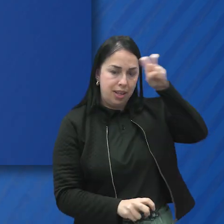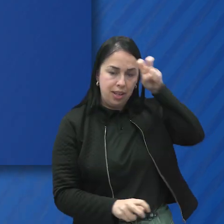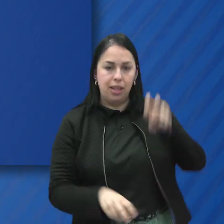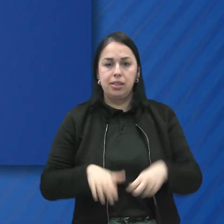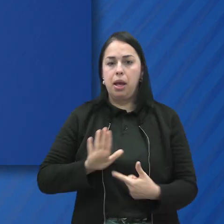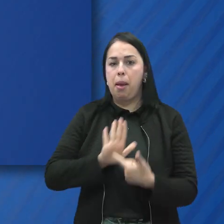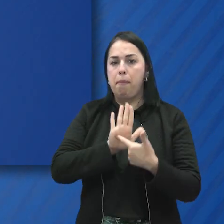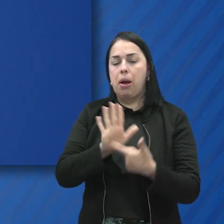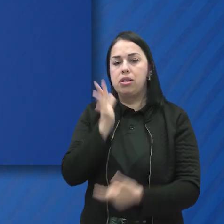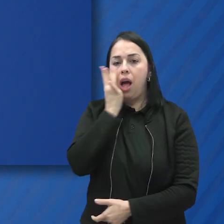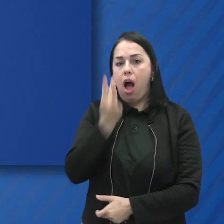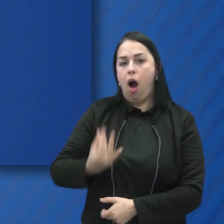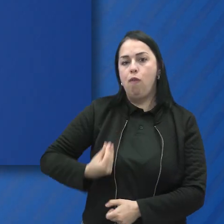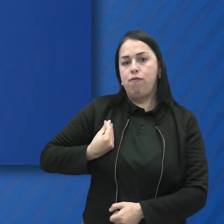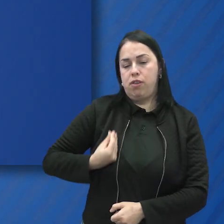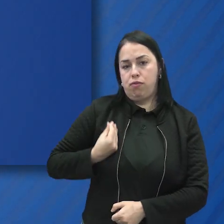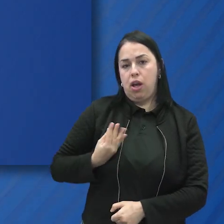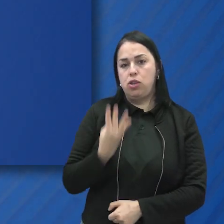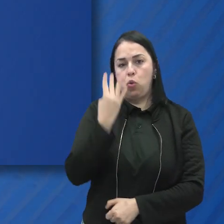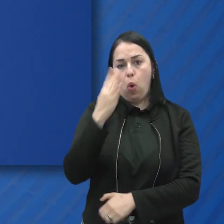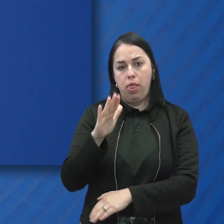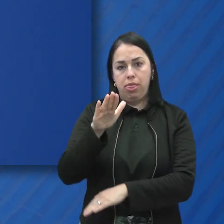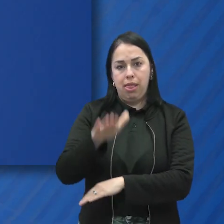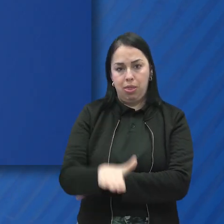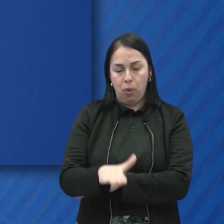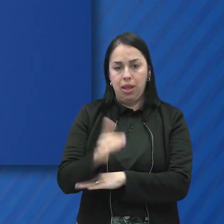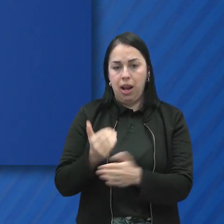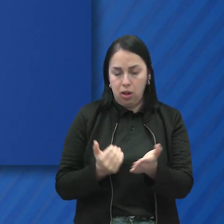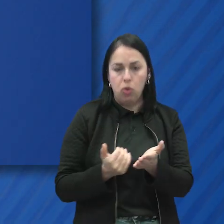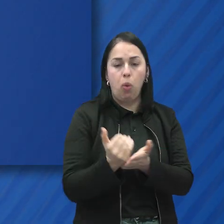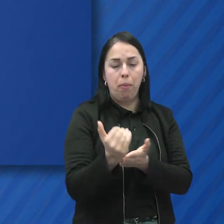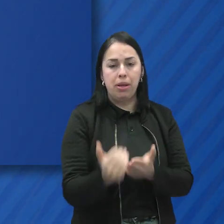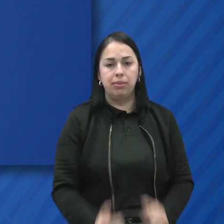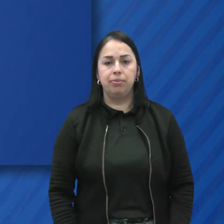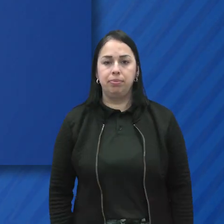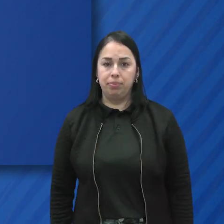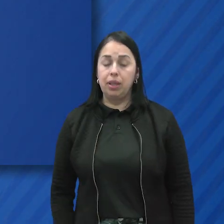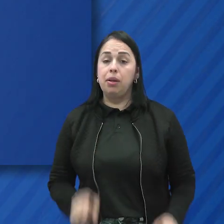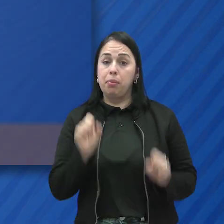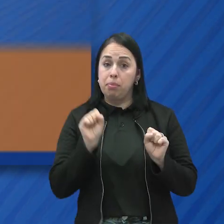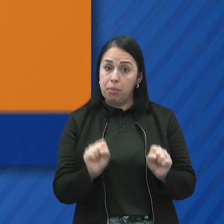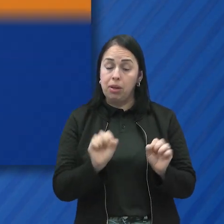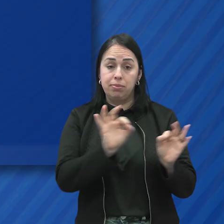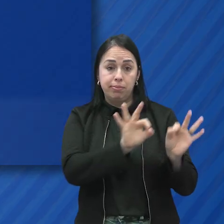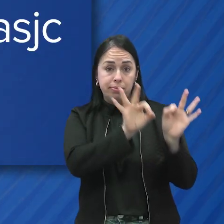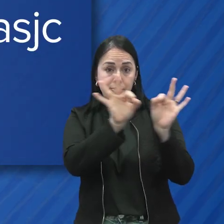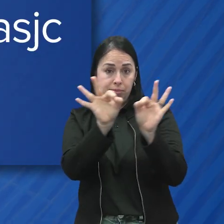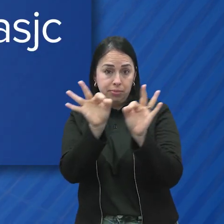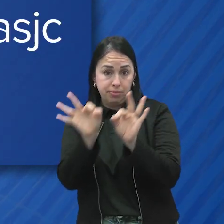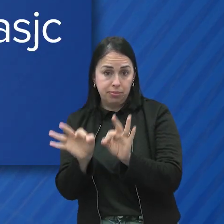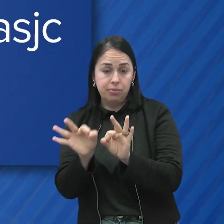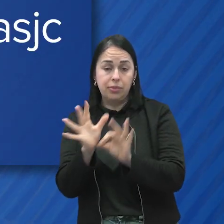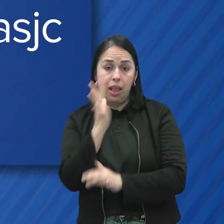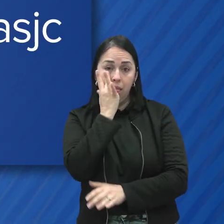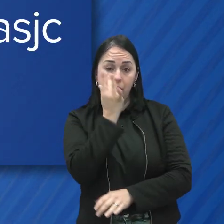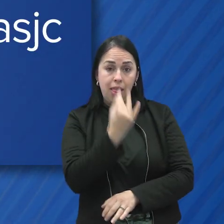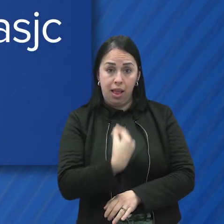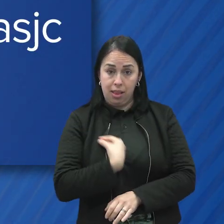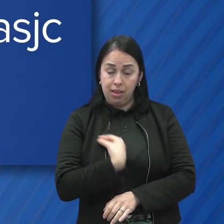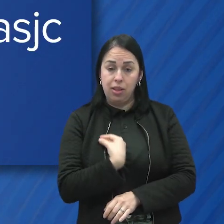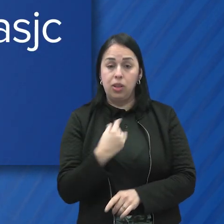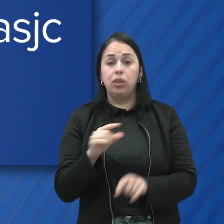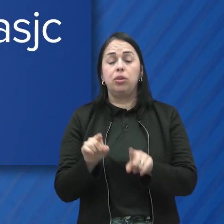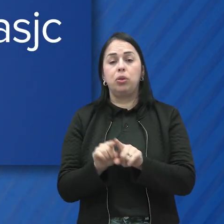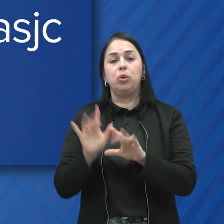todas as terças e quintas, com transmissão ao vivo a partir das 4 horas da tarde. Você pode acompanhar os trabalhos em plenário